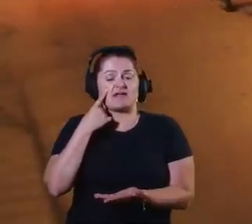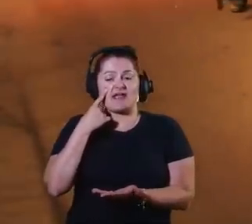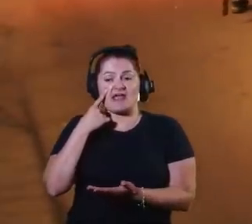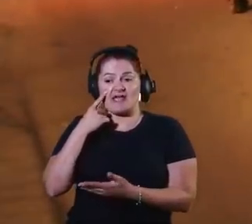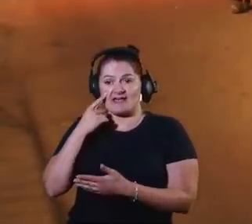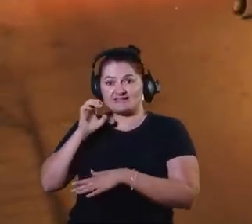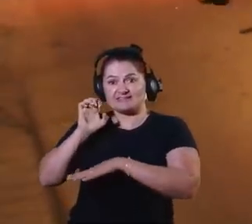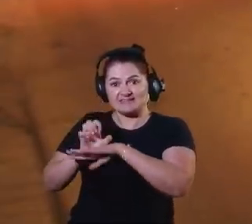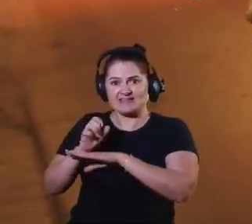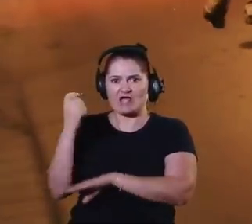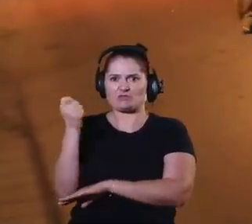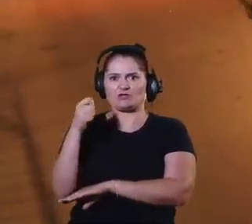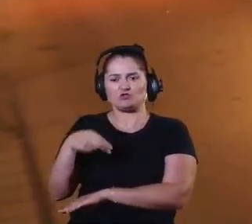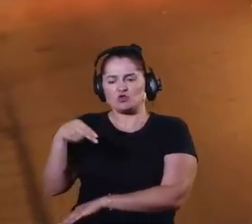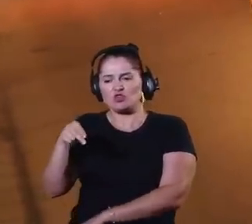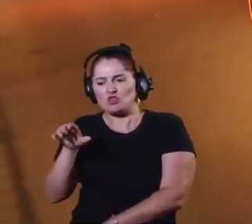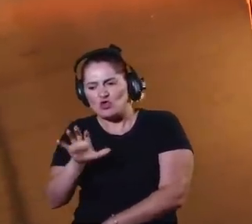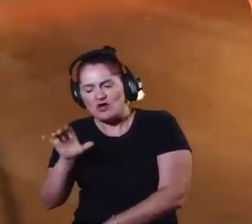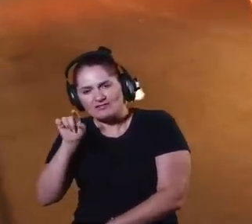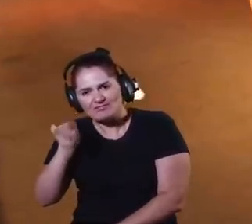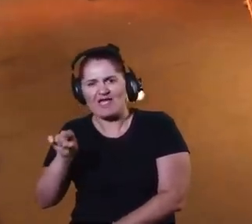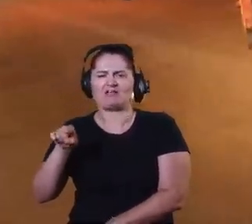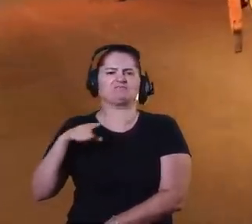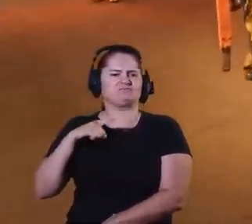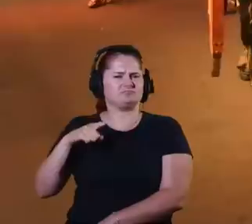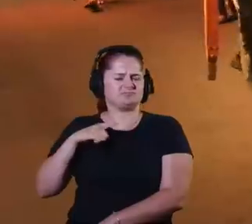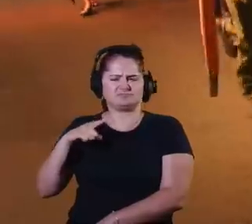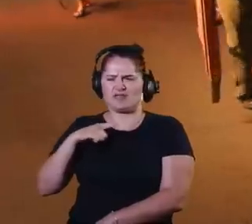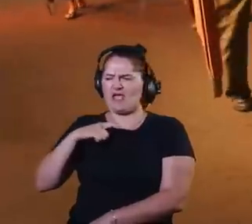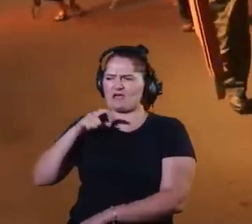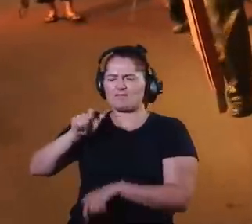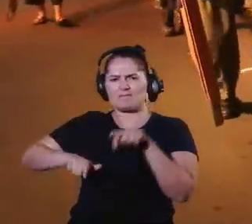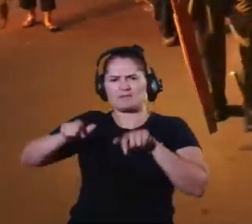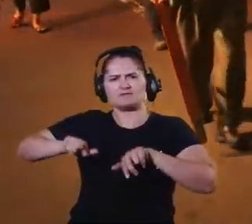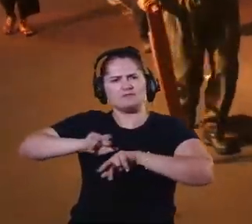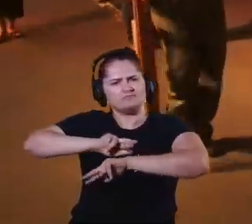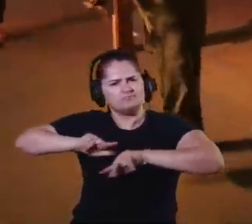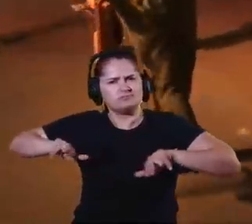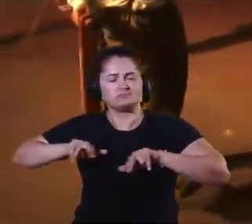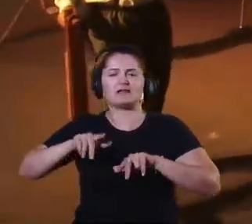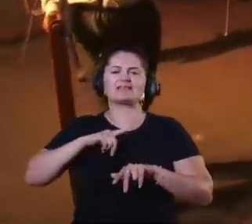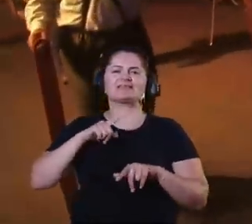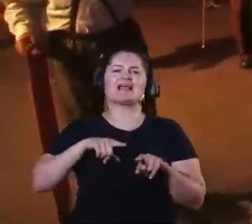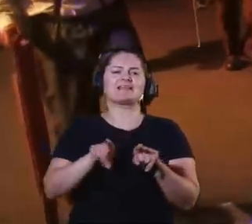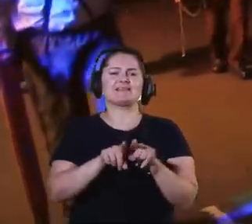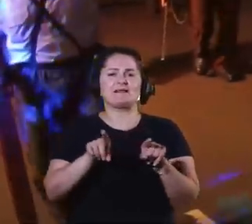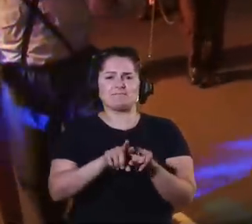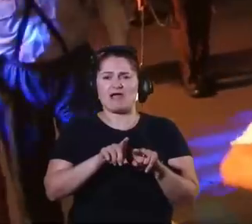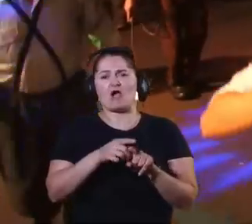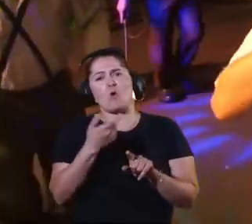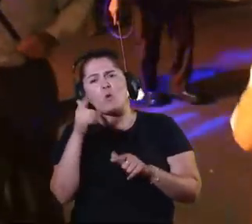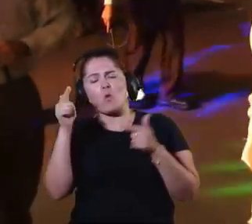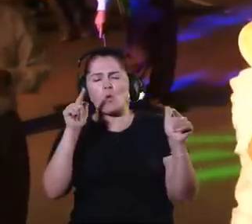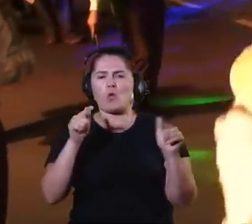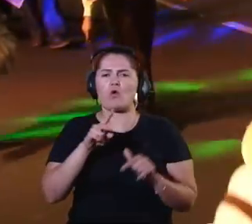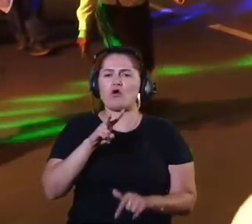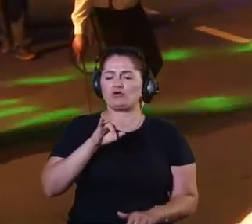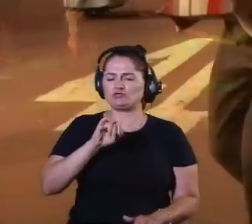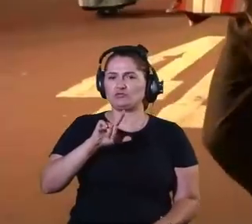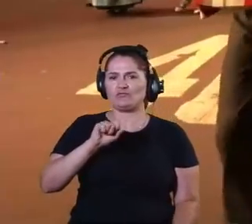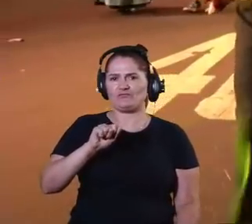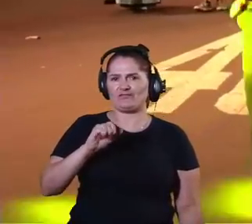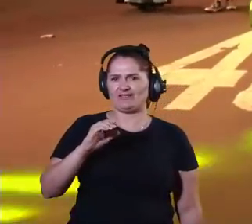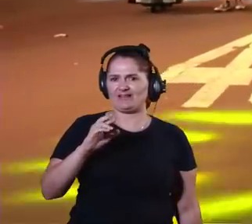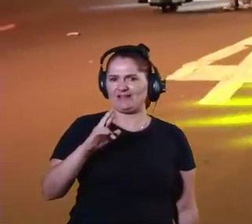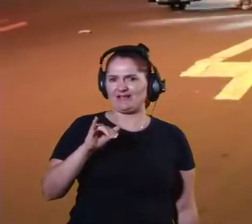Grande do Sul, Cleberson. Muita gente bonita, inclusive de Vila Cristina, de Santa Lúcia do Piaí, de